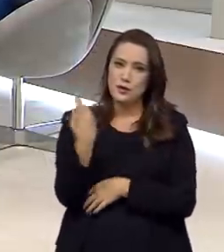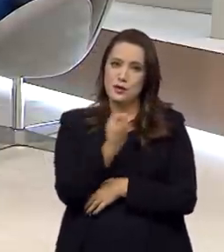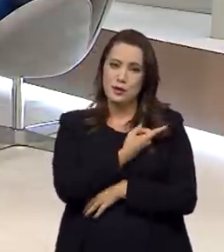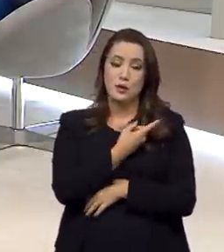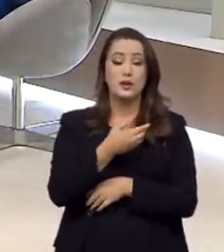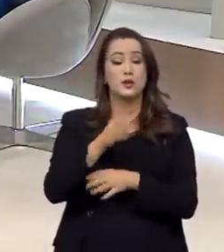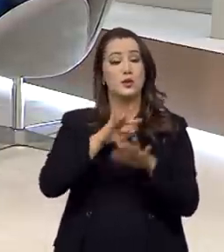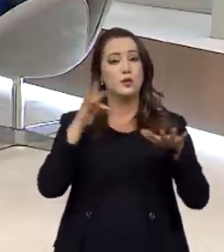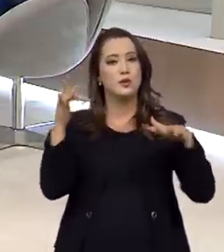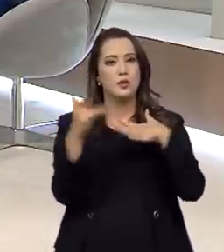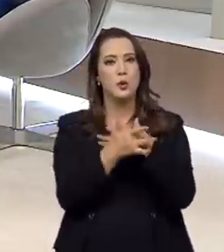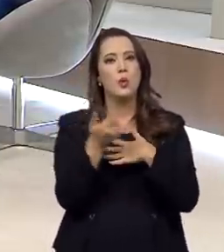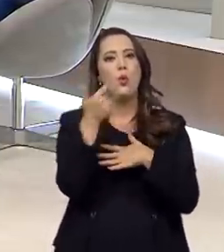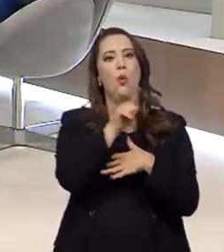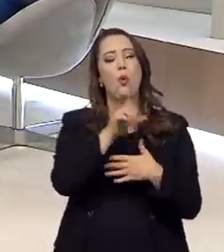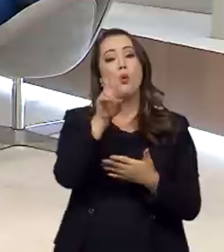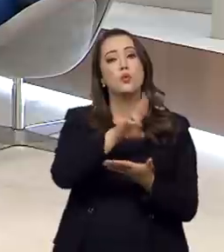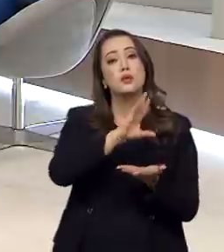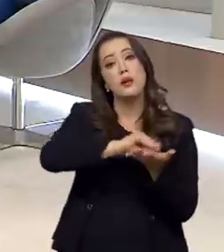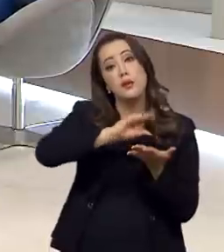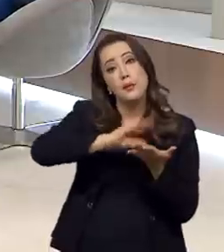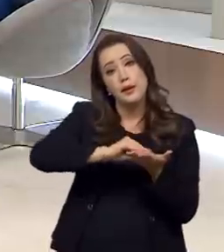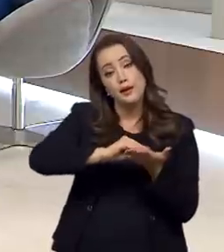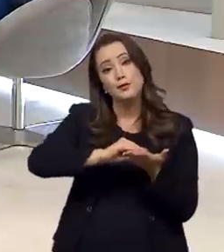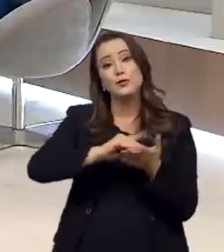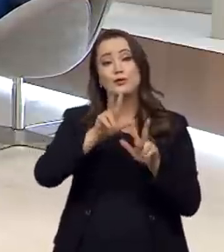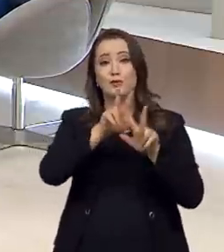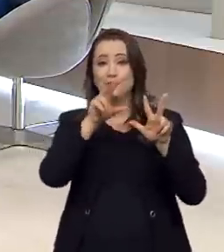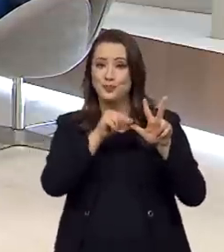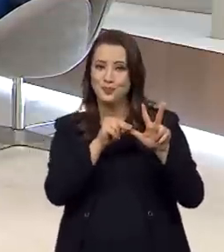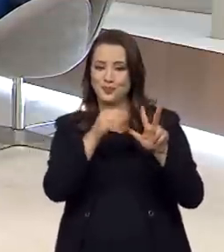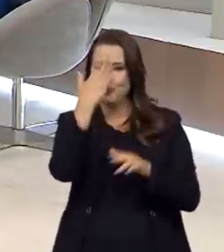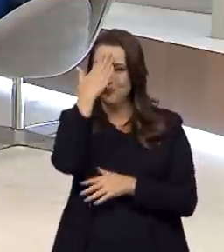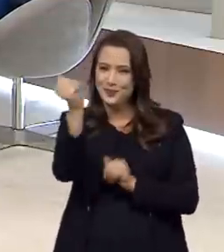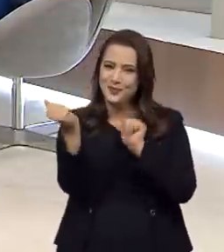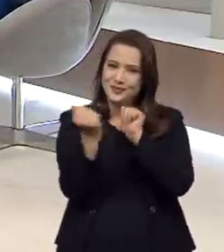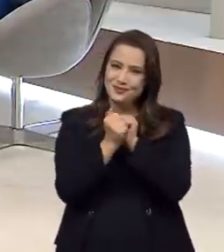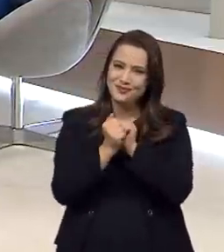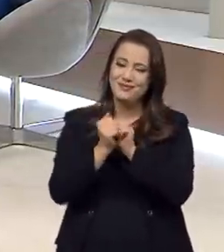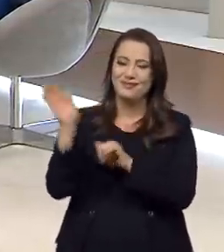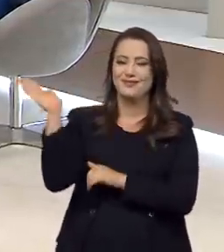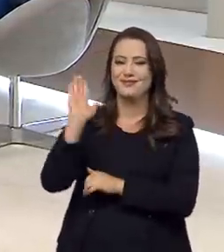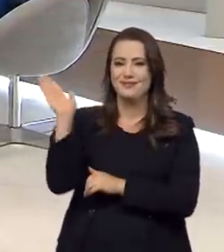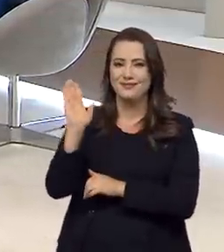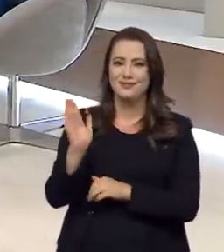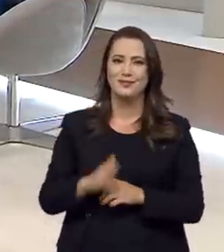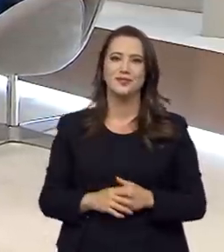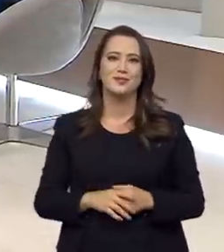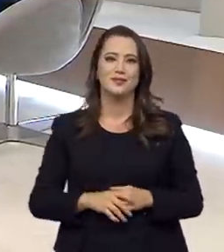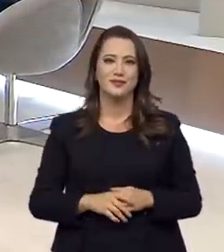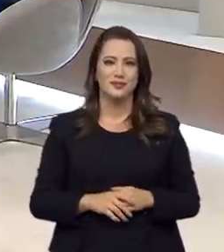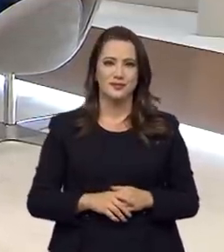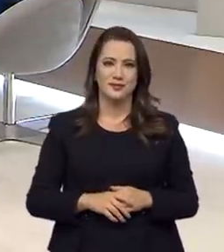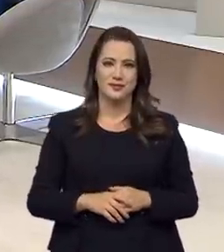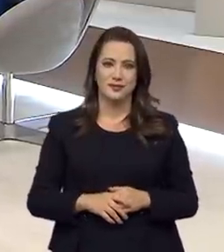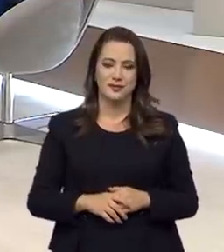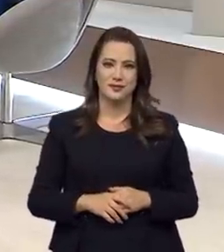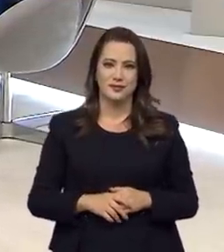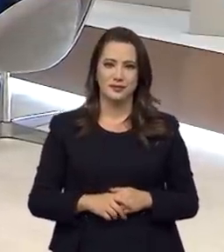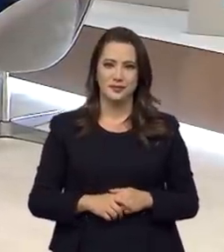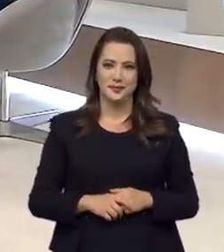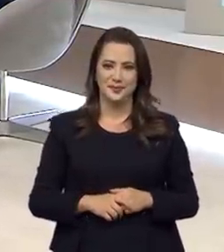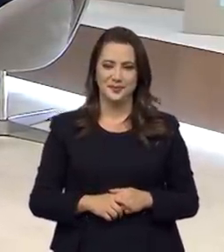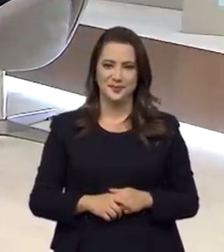nas nossas redes sociais ou baixando o TV Brasil Play Obrigado pela sua audiência e até o próximo programa